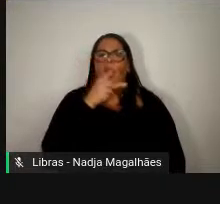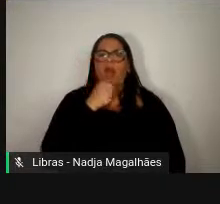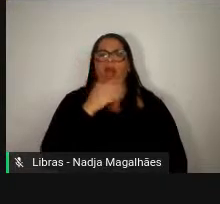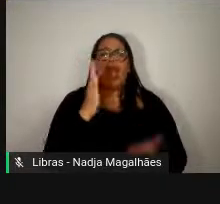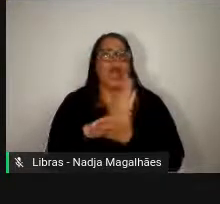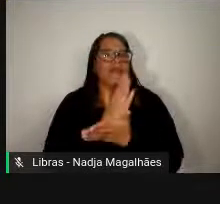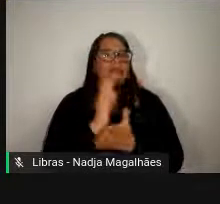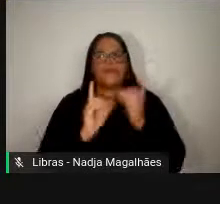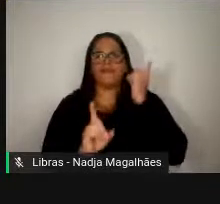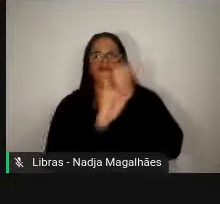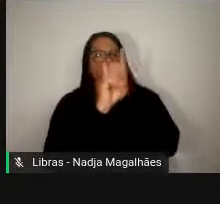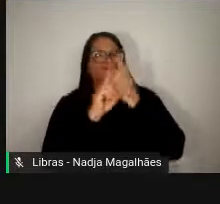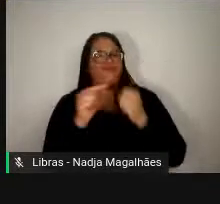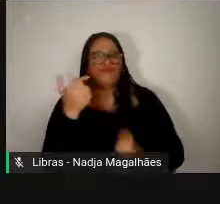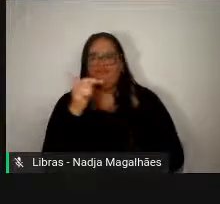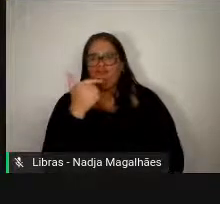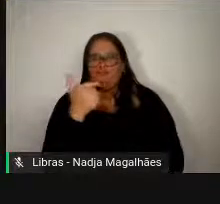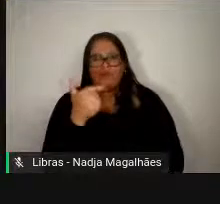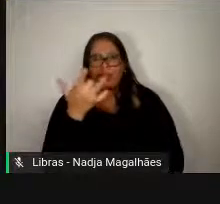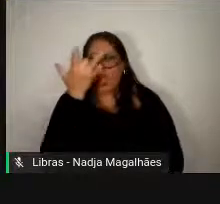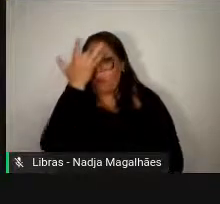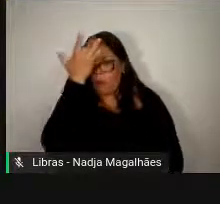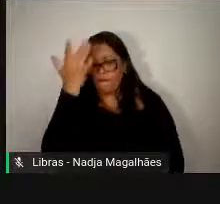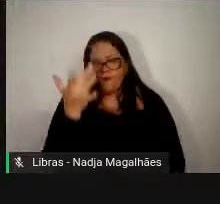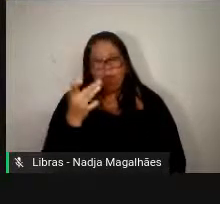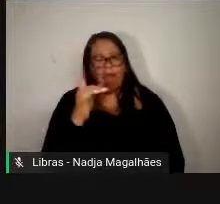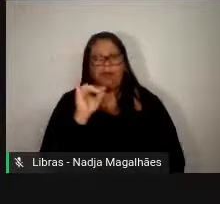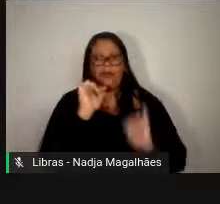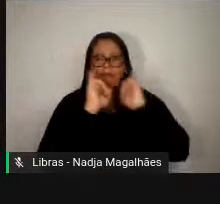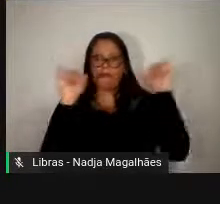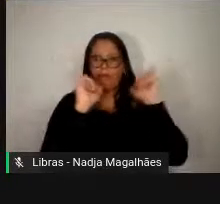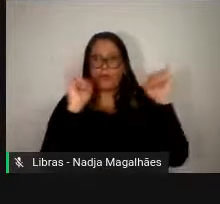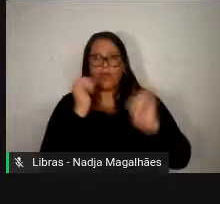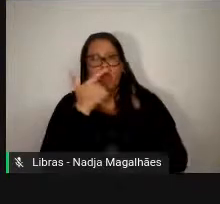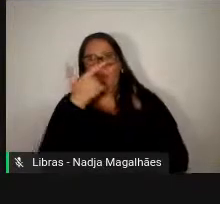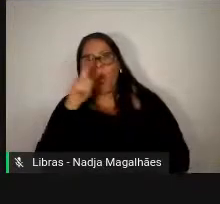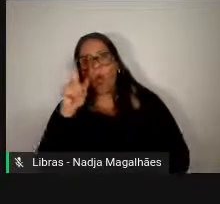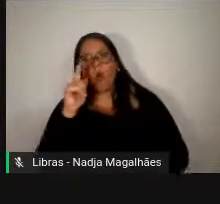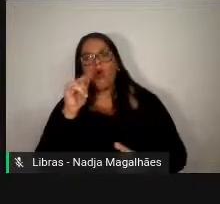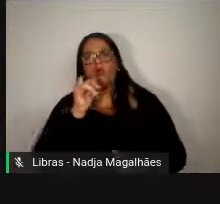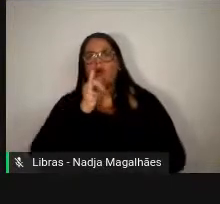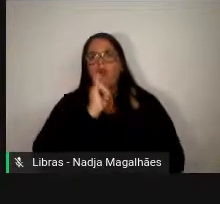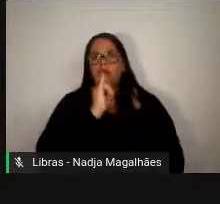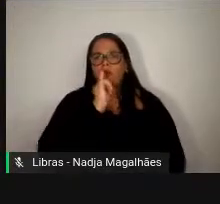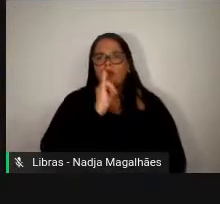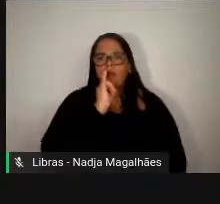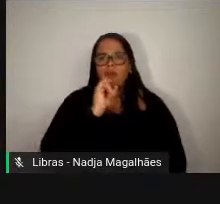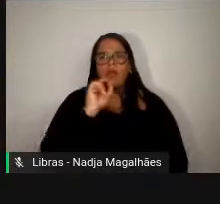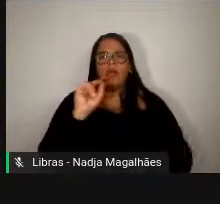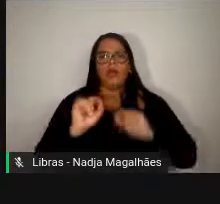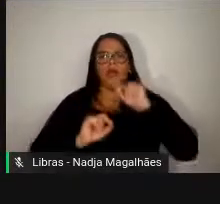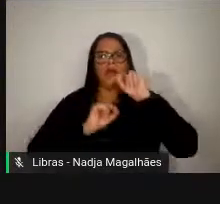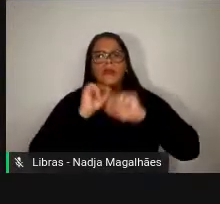não é uma informação fácil de encontrar. Aqui é outro exemplo, que é